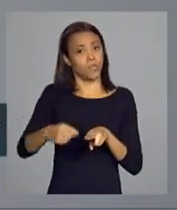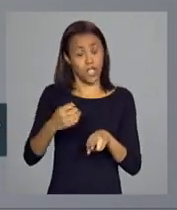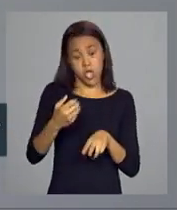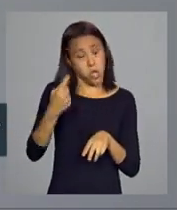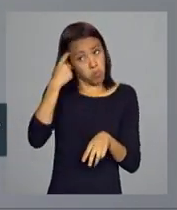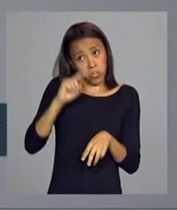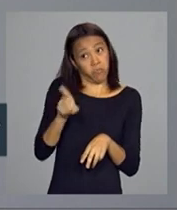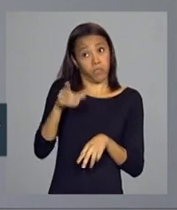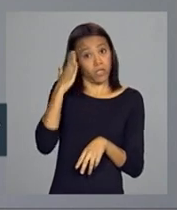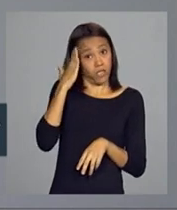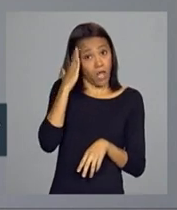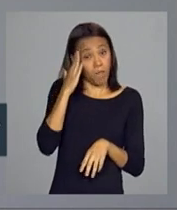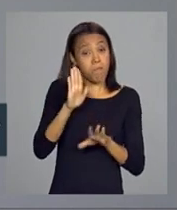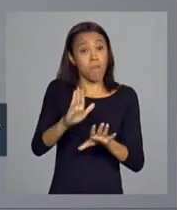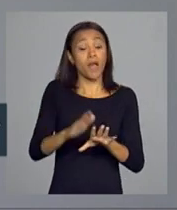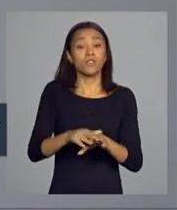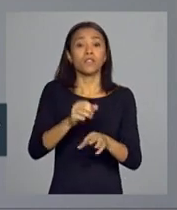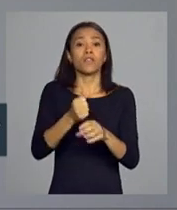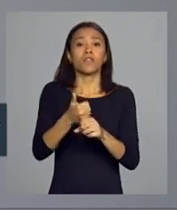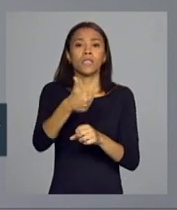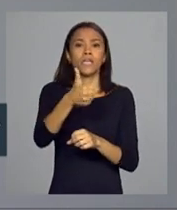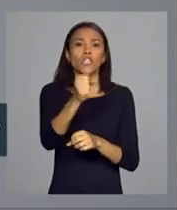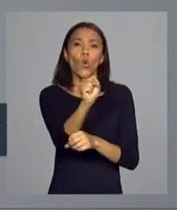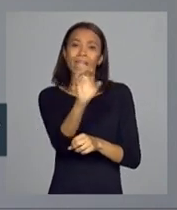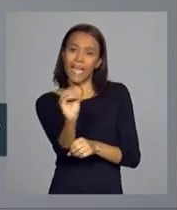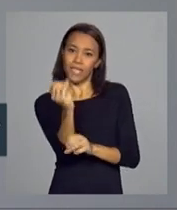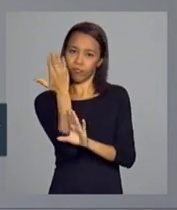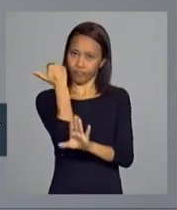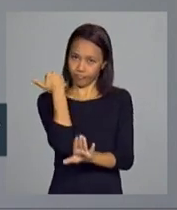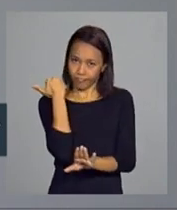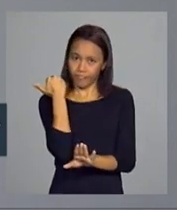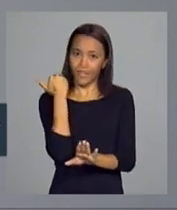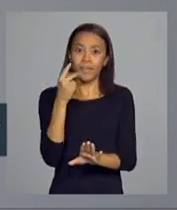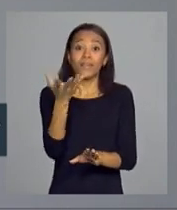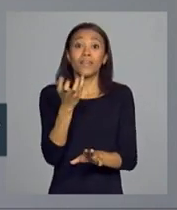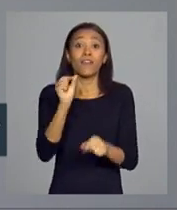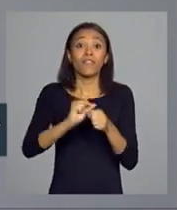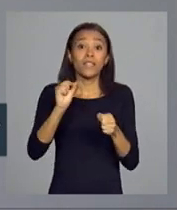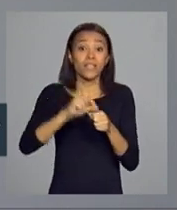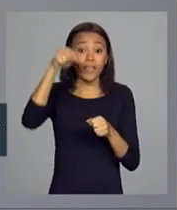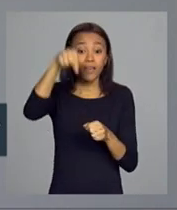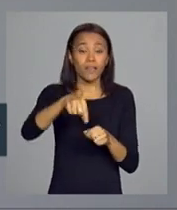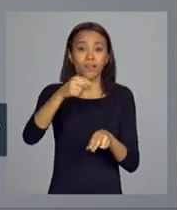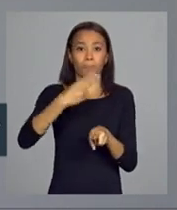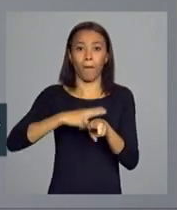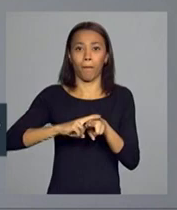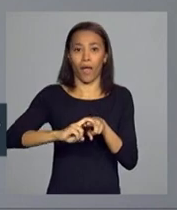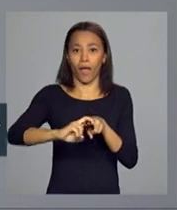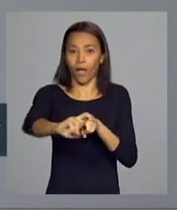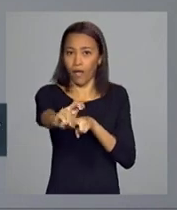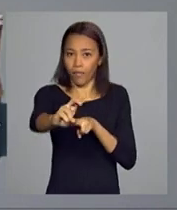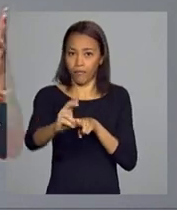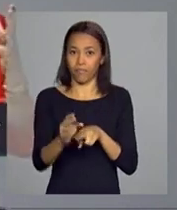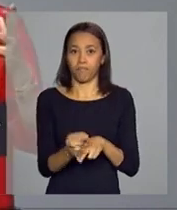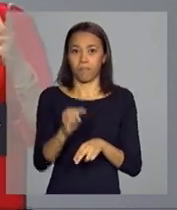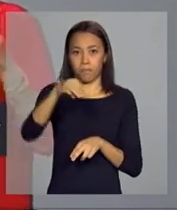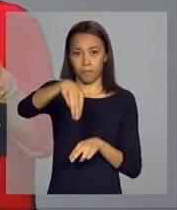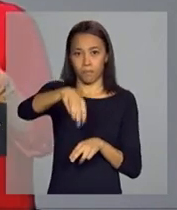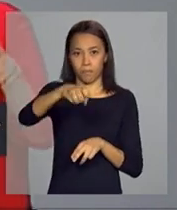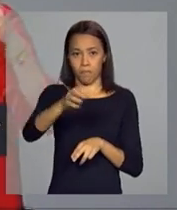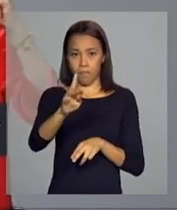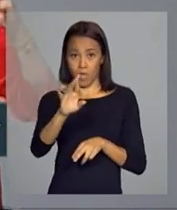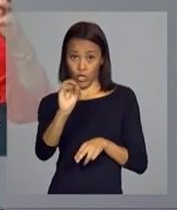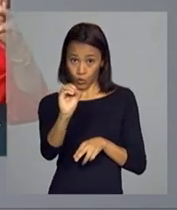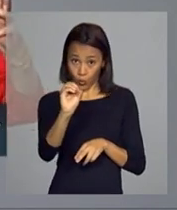sabe, mas na década de 80, tentaram fazer metrô no Brasil. E houve, tem